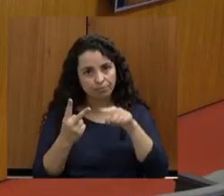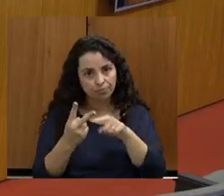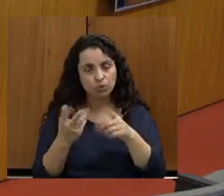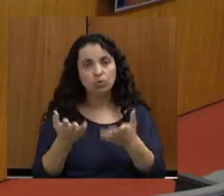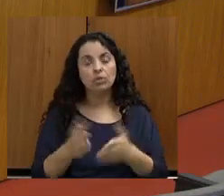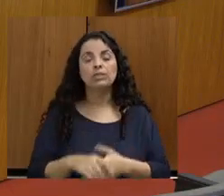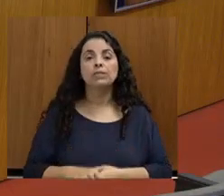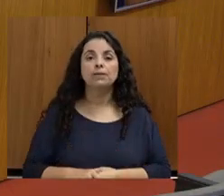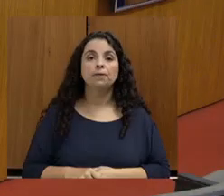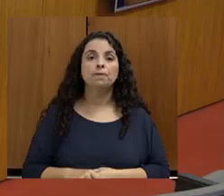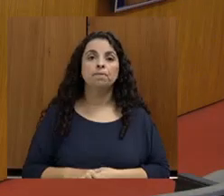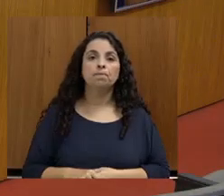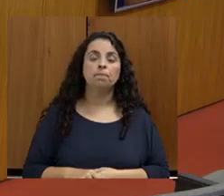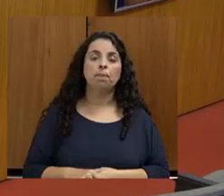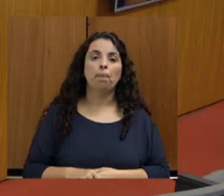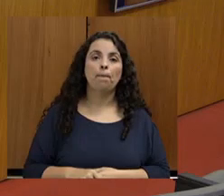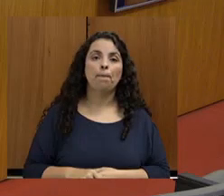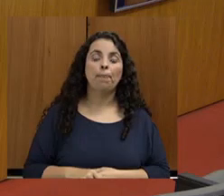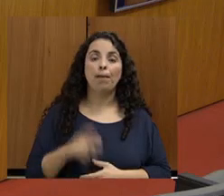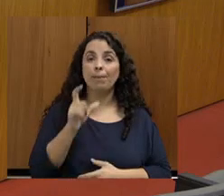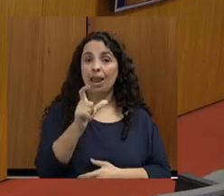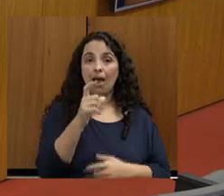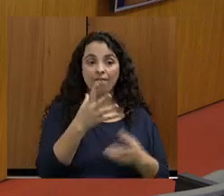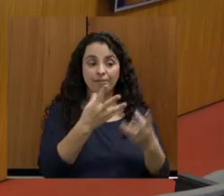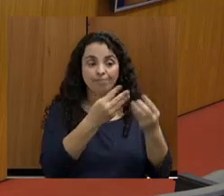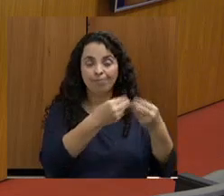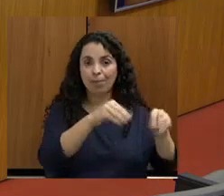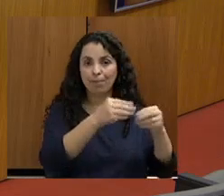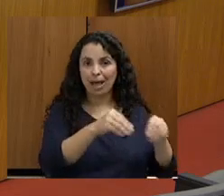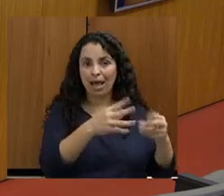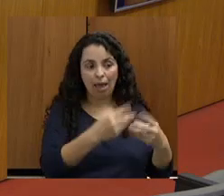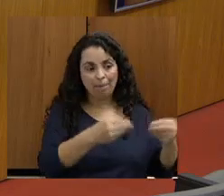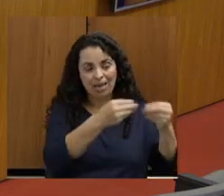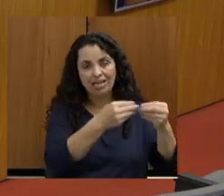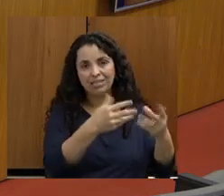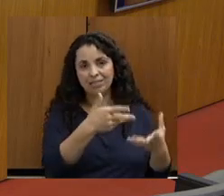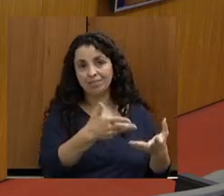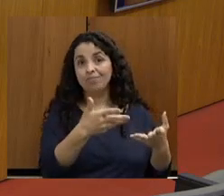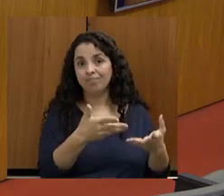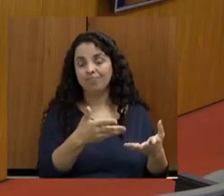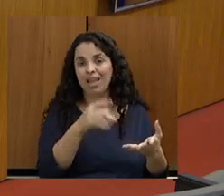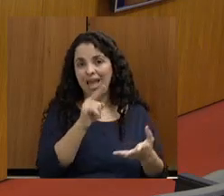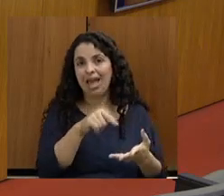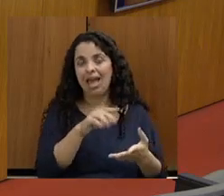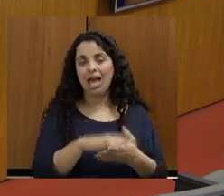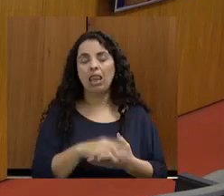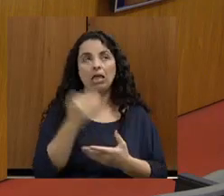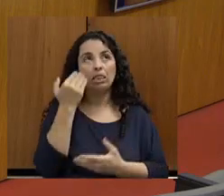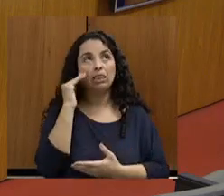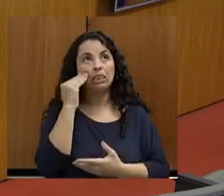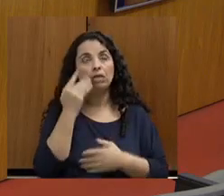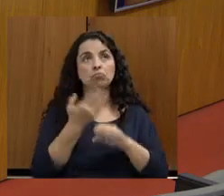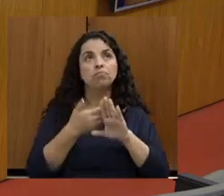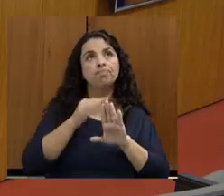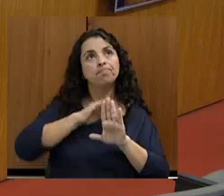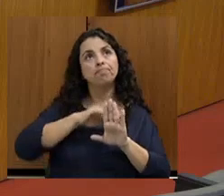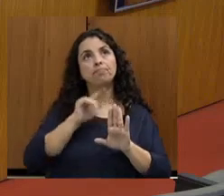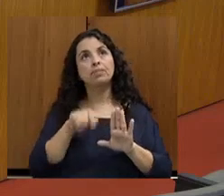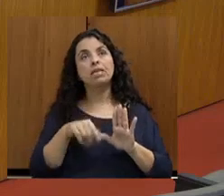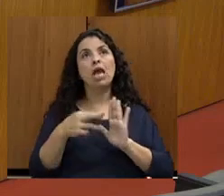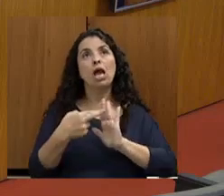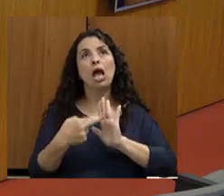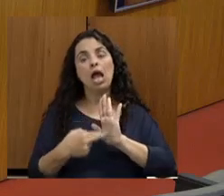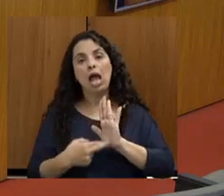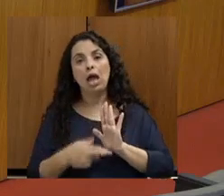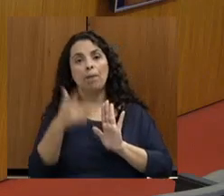Bom, a palavra reparação, ela subentende, um dos requisitos para